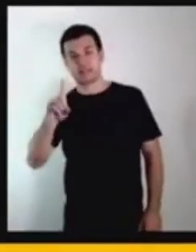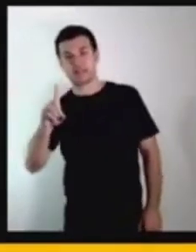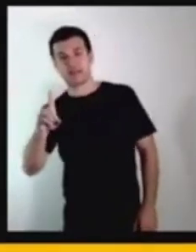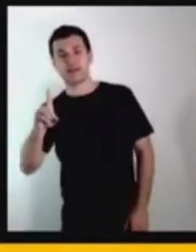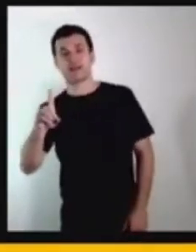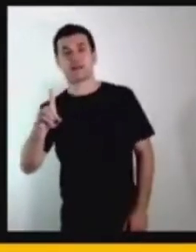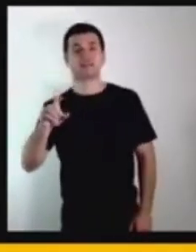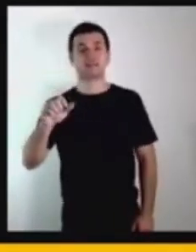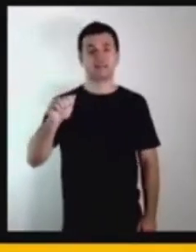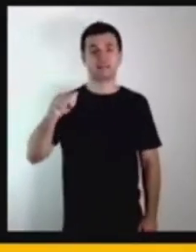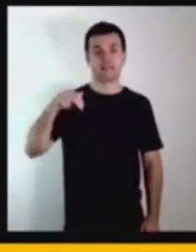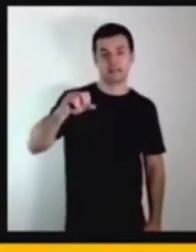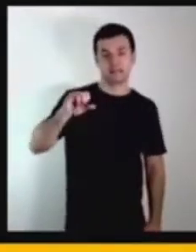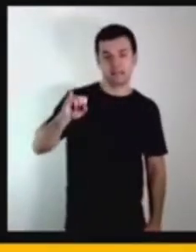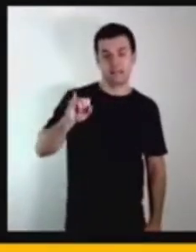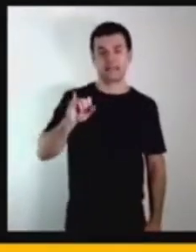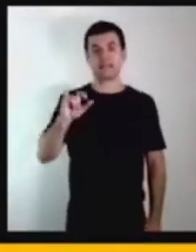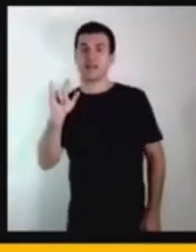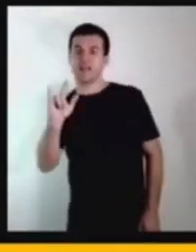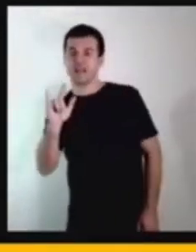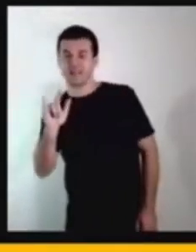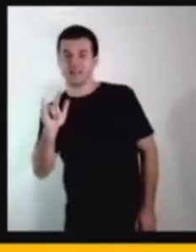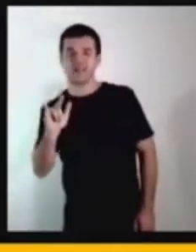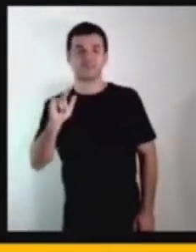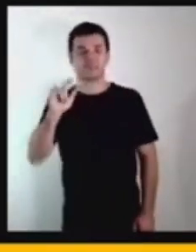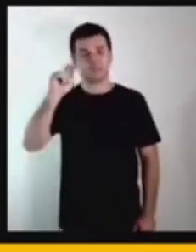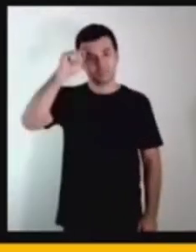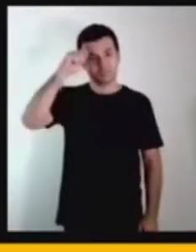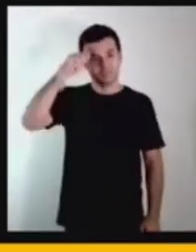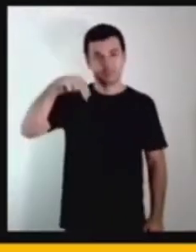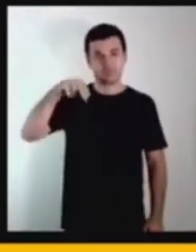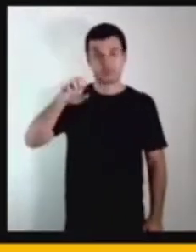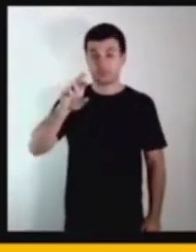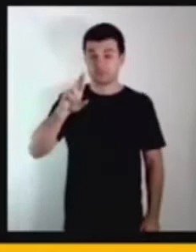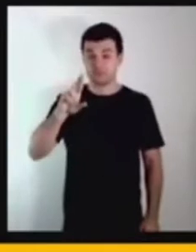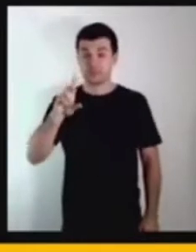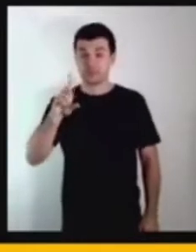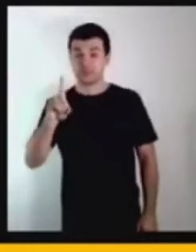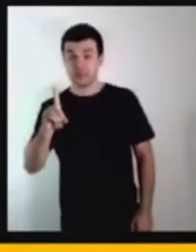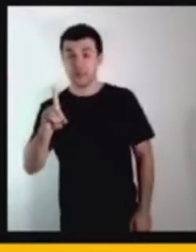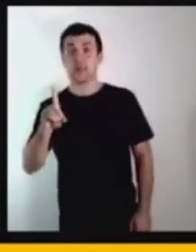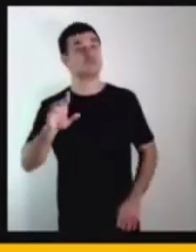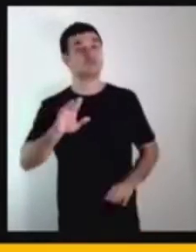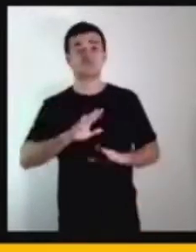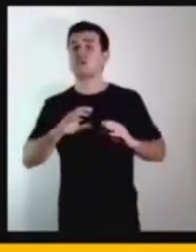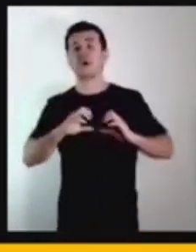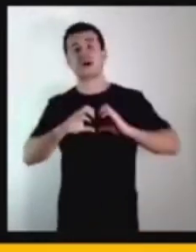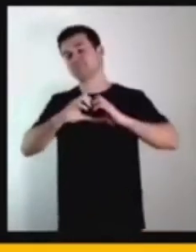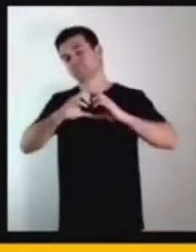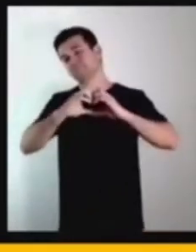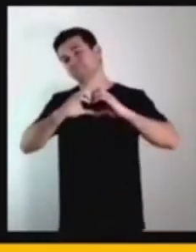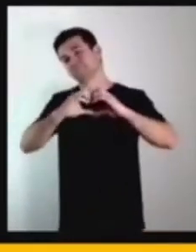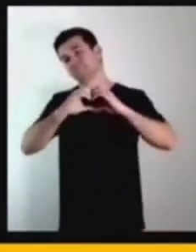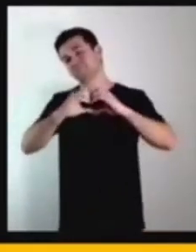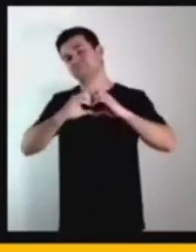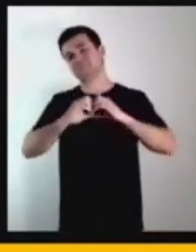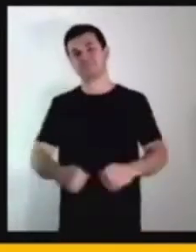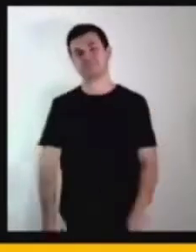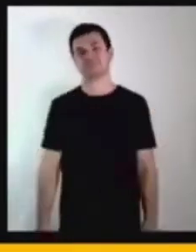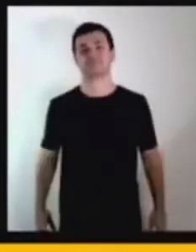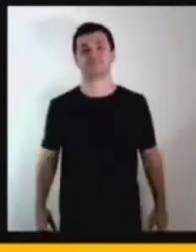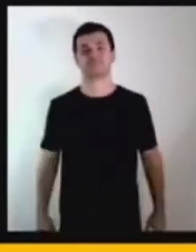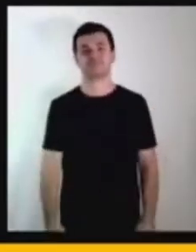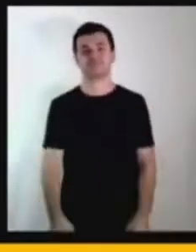arrasa Anne, te ama Anne, Tim Preto e Nerd. Você está recebendo apenas muito amor aqui. Enquanto isso,